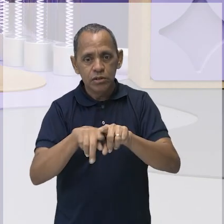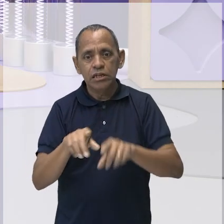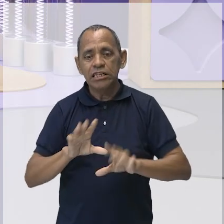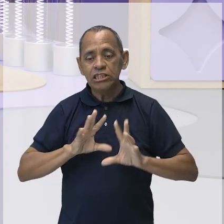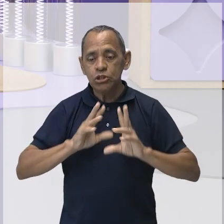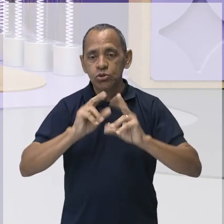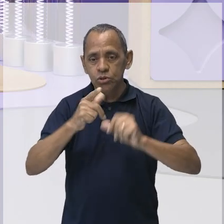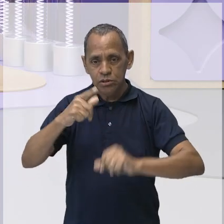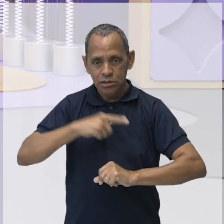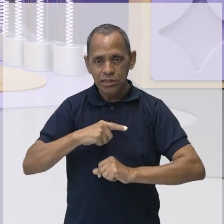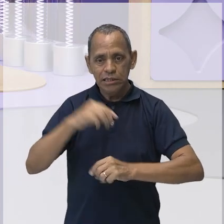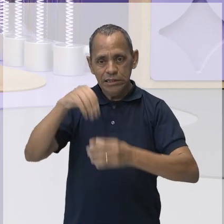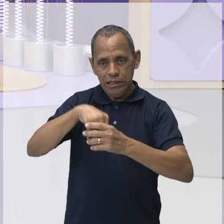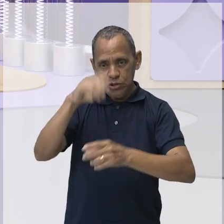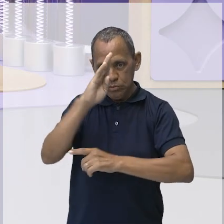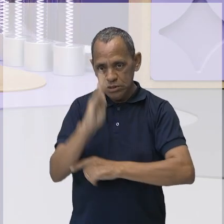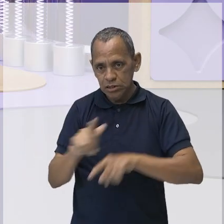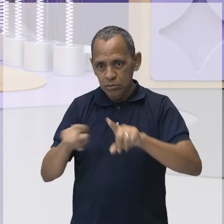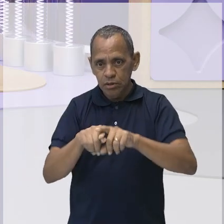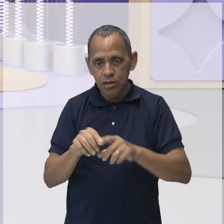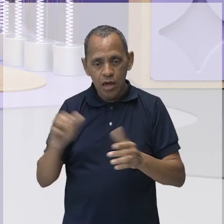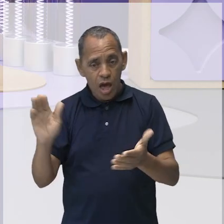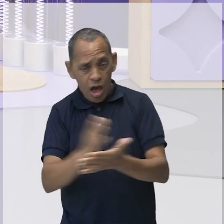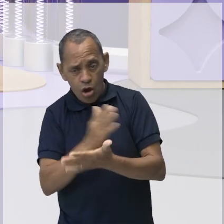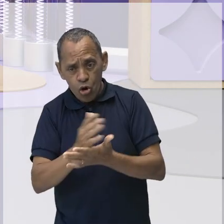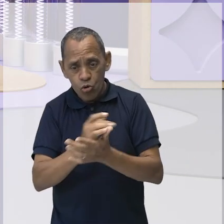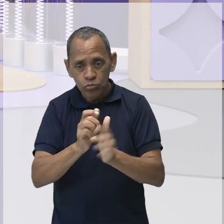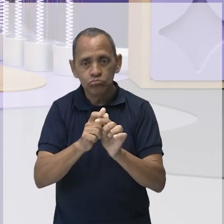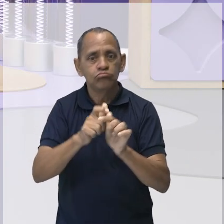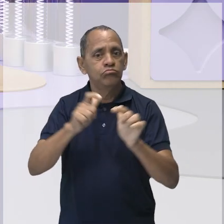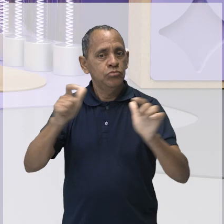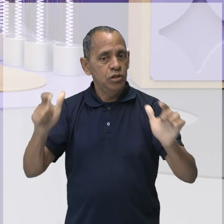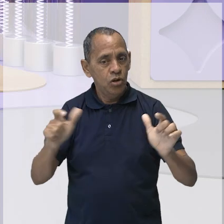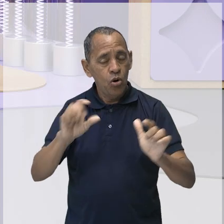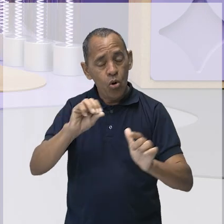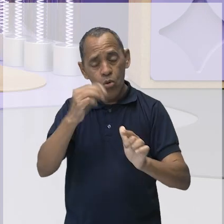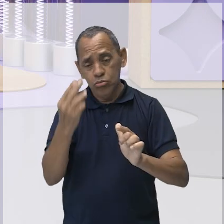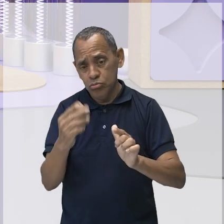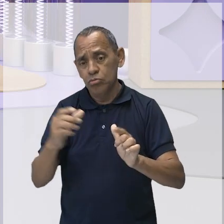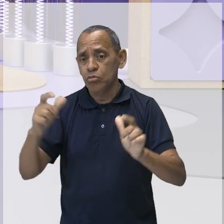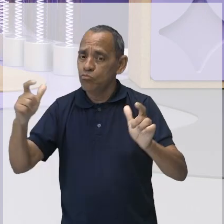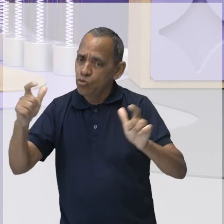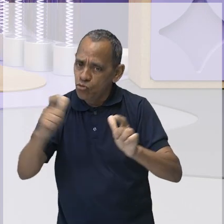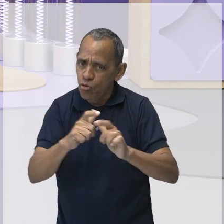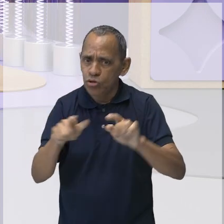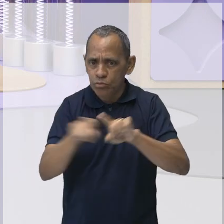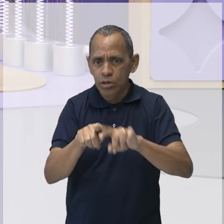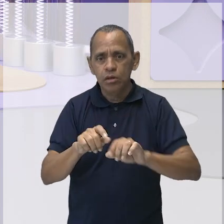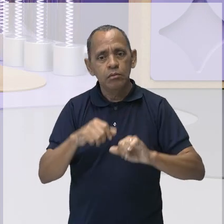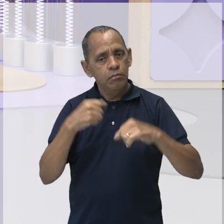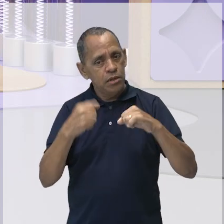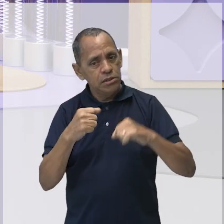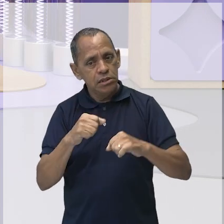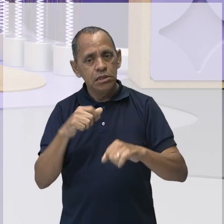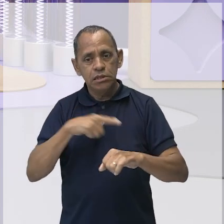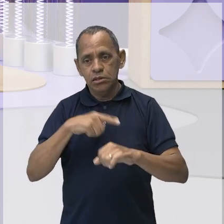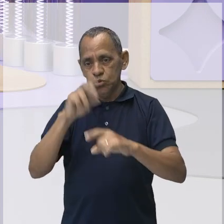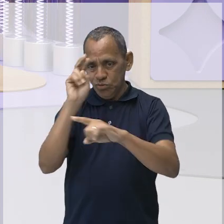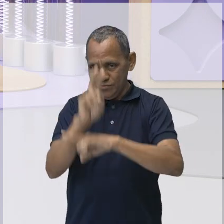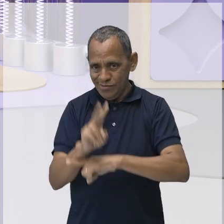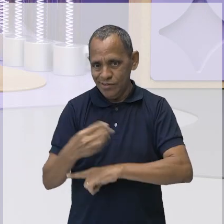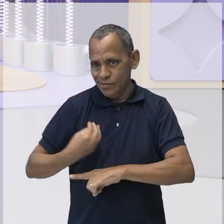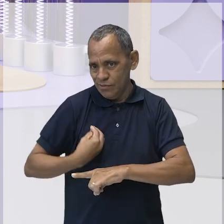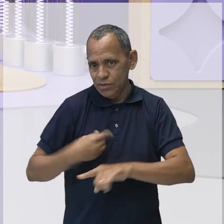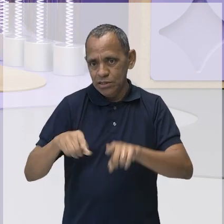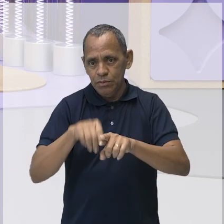né, comunidades mais numerosas ou menos numerosas, mas que nos ajudam a entender como que o cuidado com a vida, o